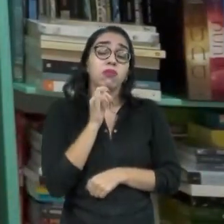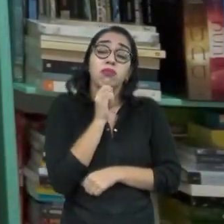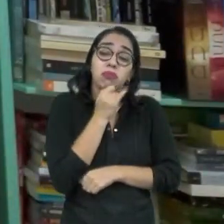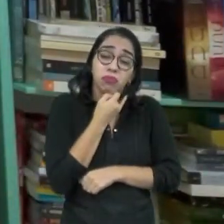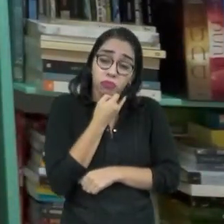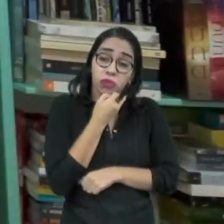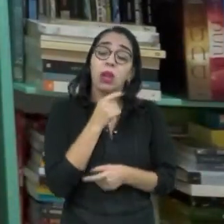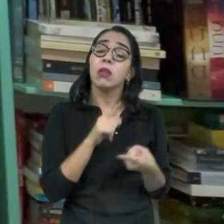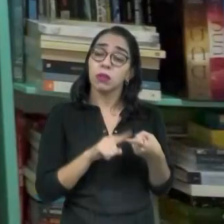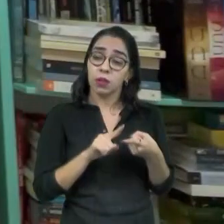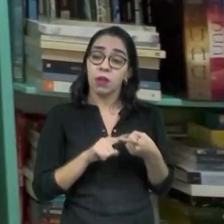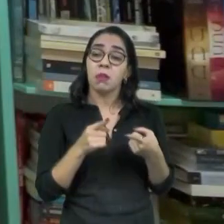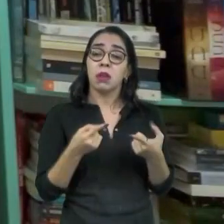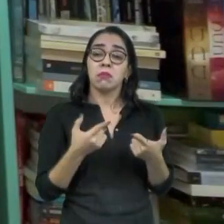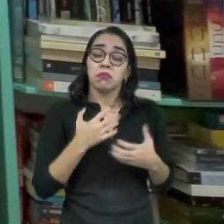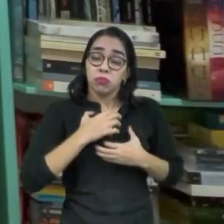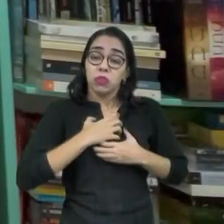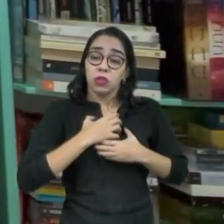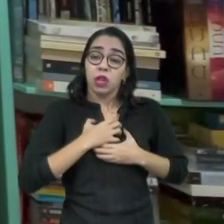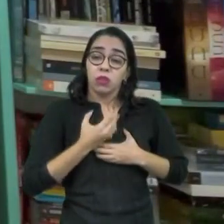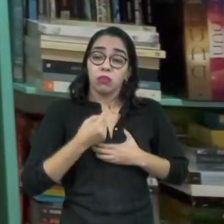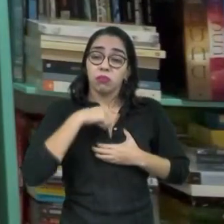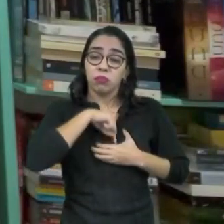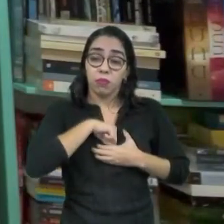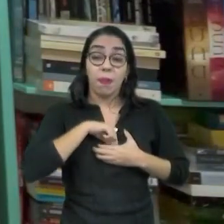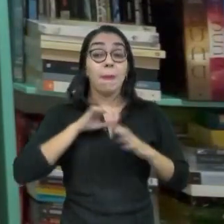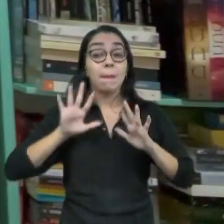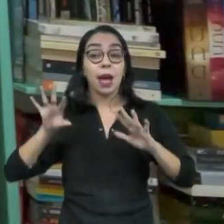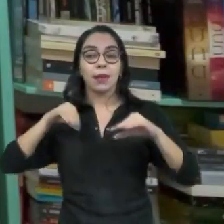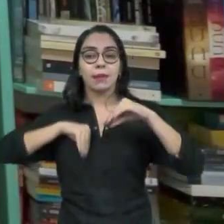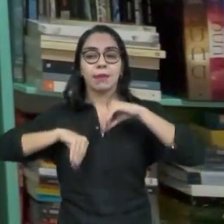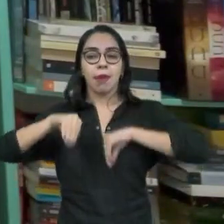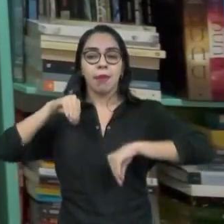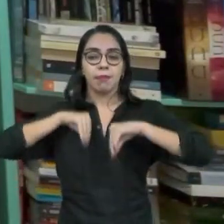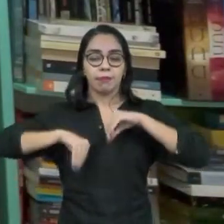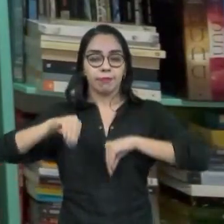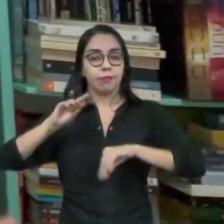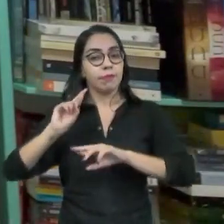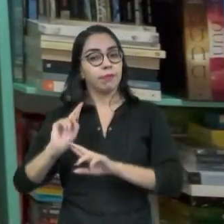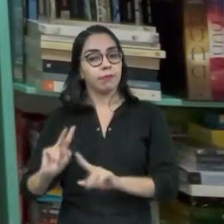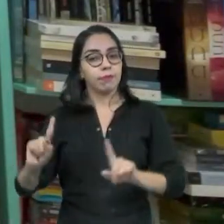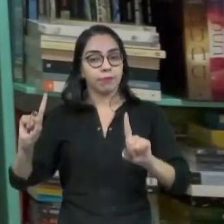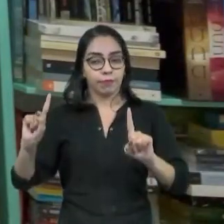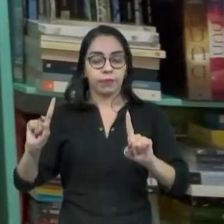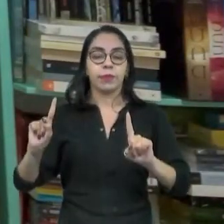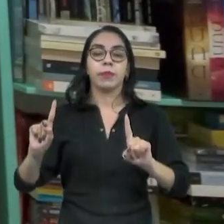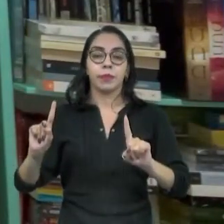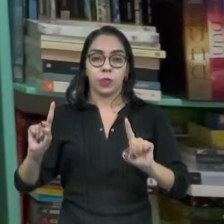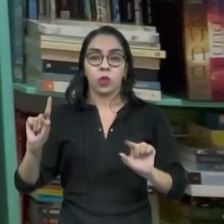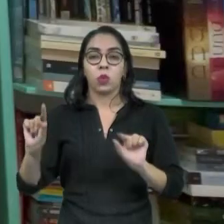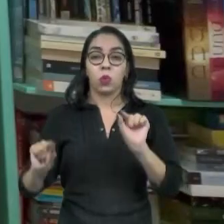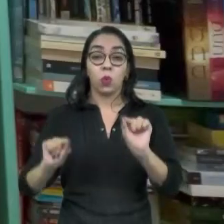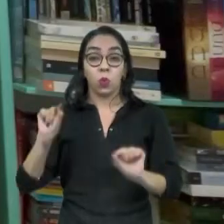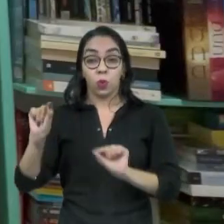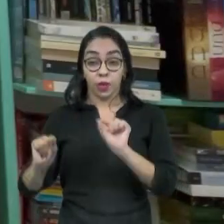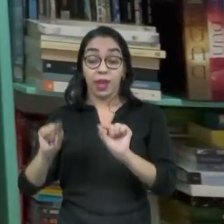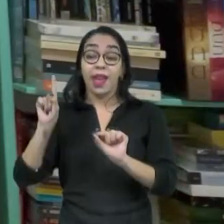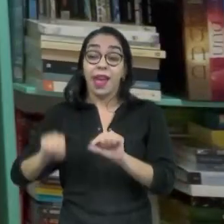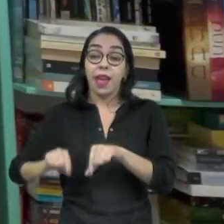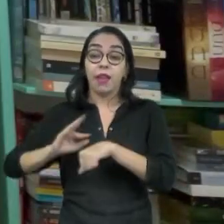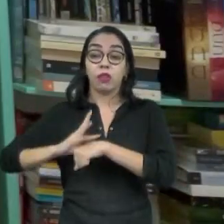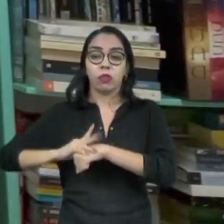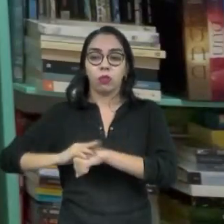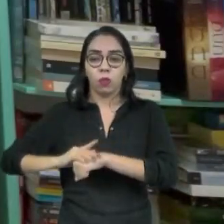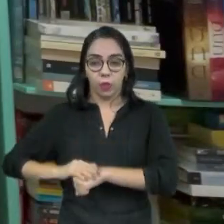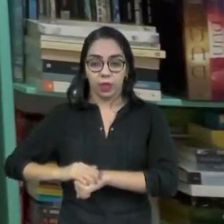tristeza eh que é diferente da depressão né a depressão ela realmente é um quadro patológico e